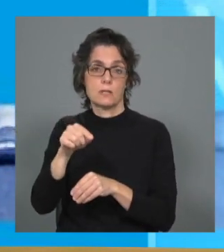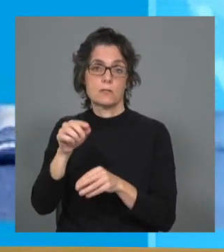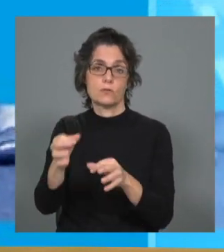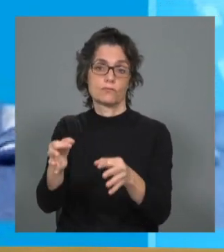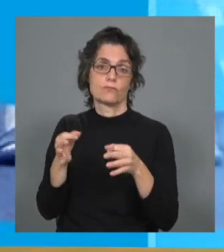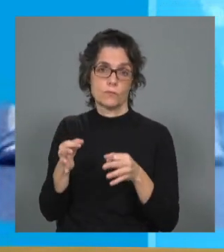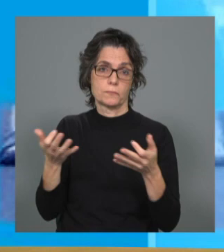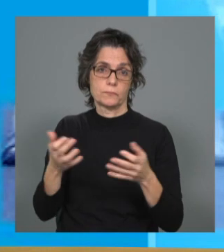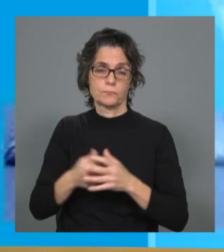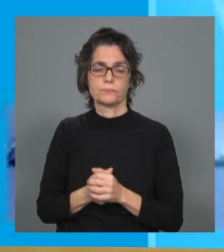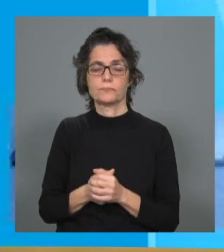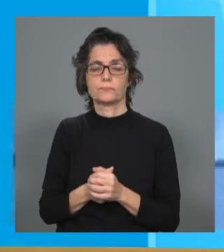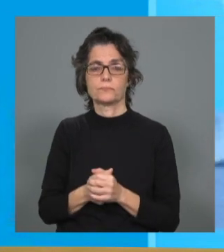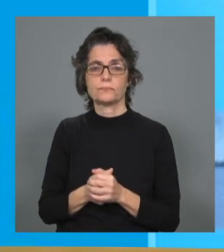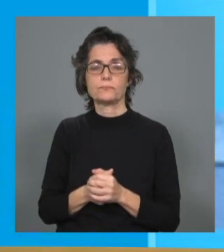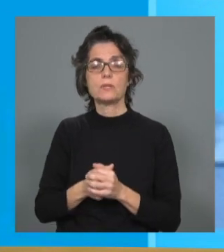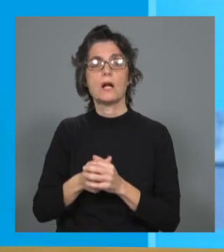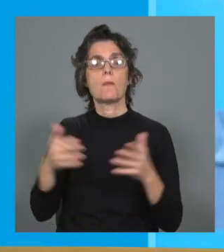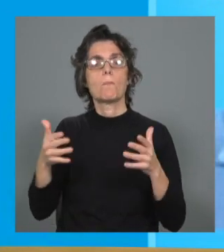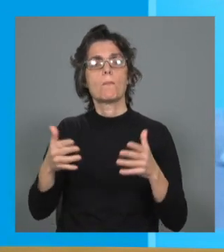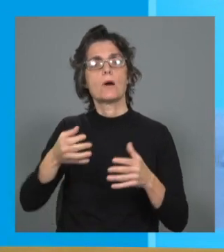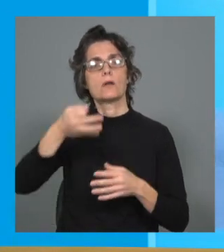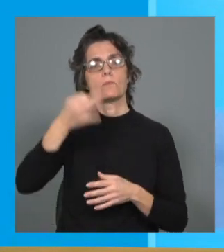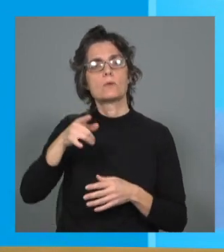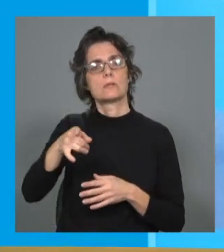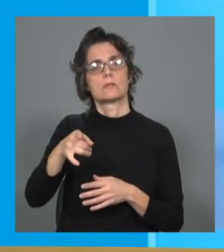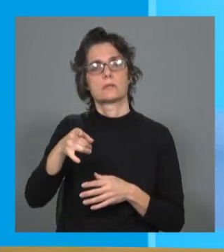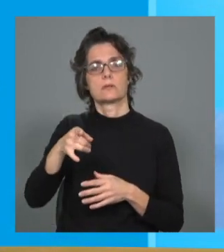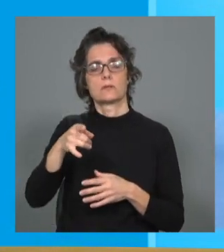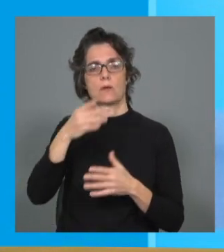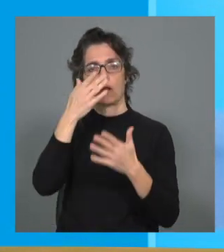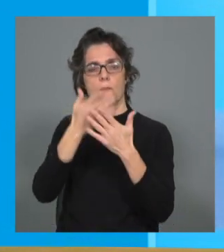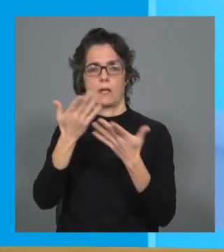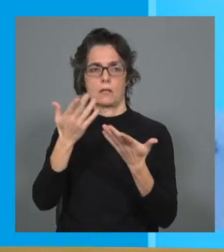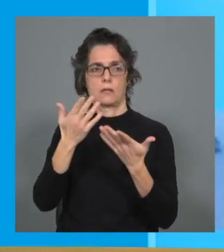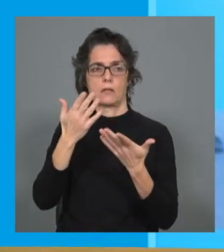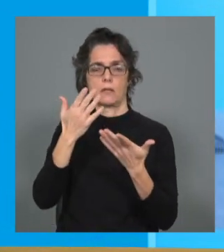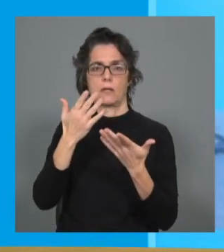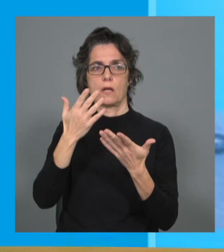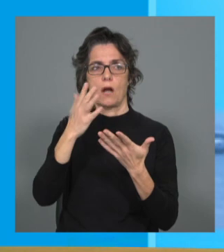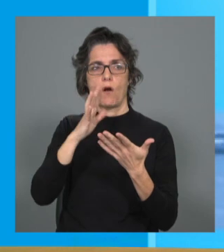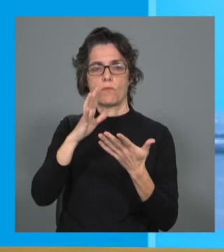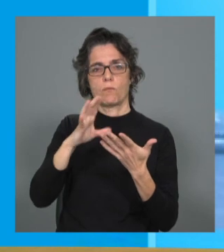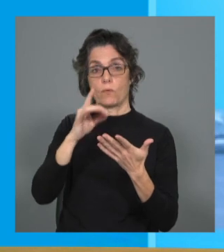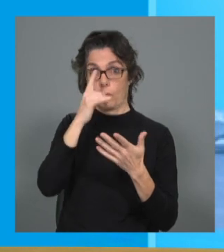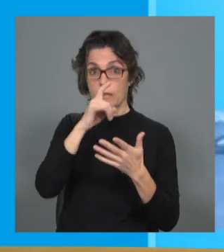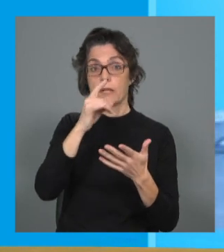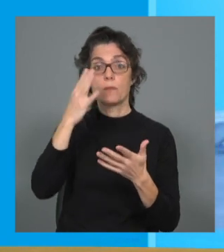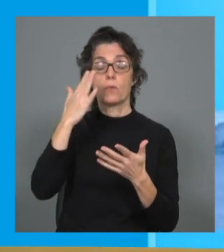antecipadamente. A maioria absoluta era um cenário que António Costa começa por pedir. Lembremos depois